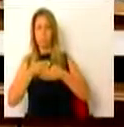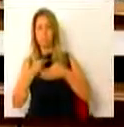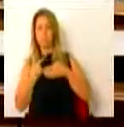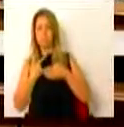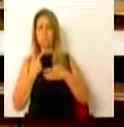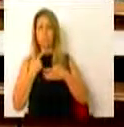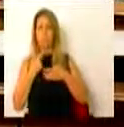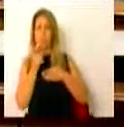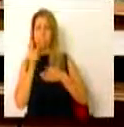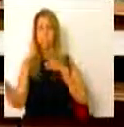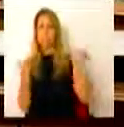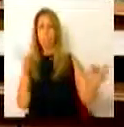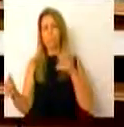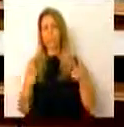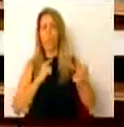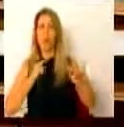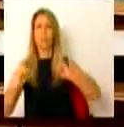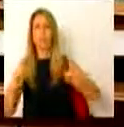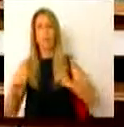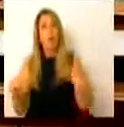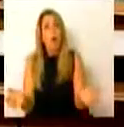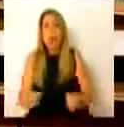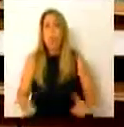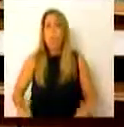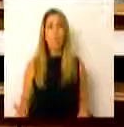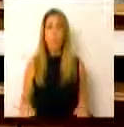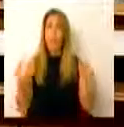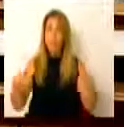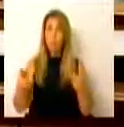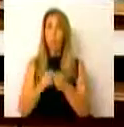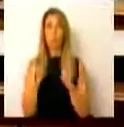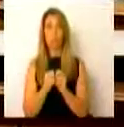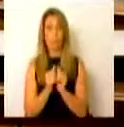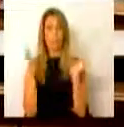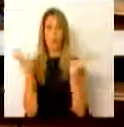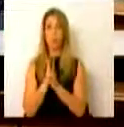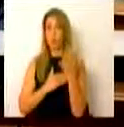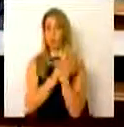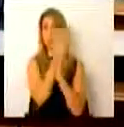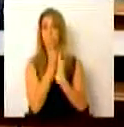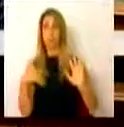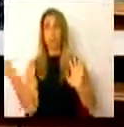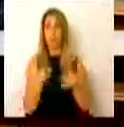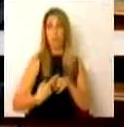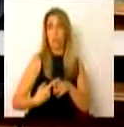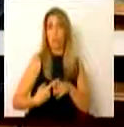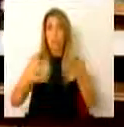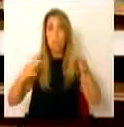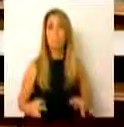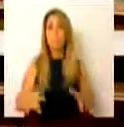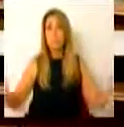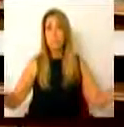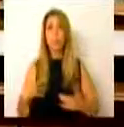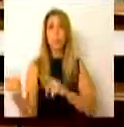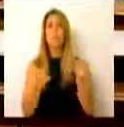não é provocar um problema, é antes colocar um tema que eu penso que é transversalmente importante para todos e a forma como agendamos é esta. Portanto, a forma e o debate